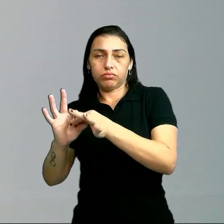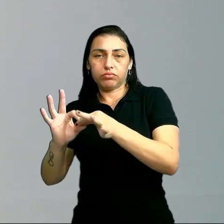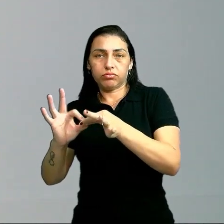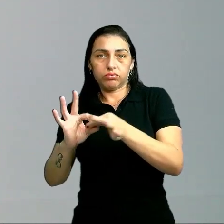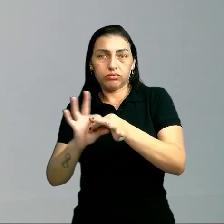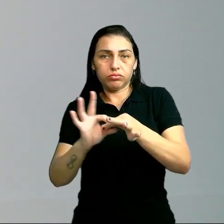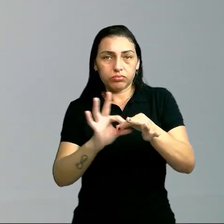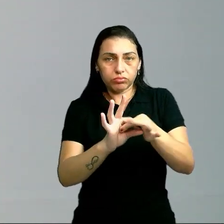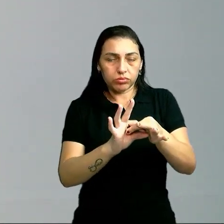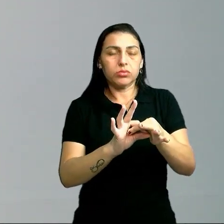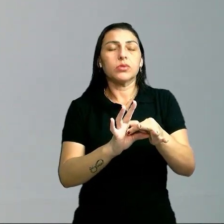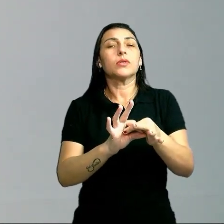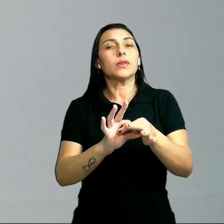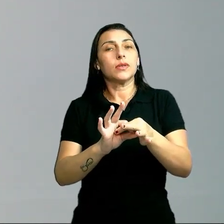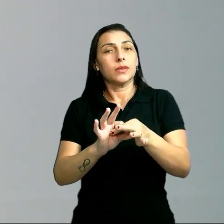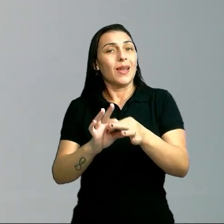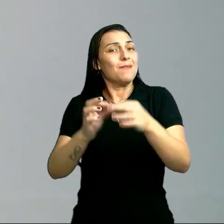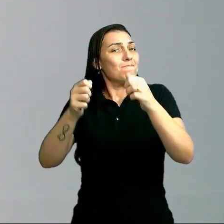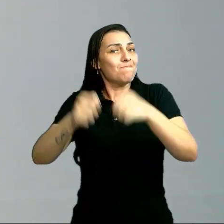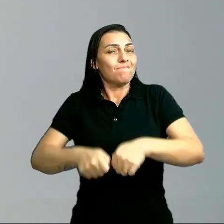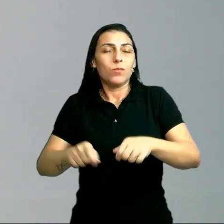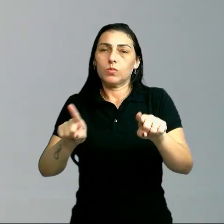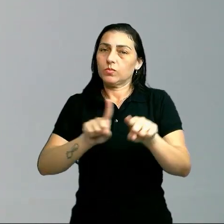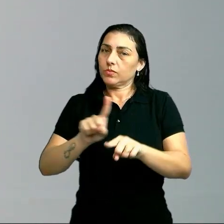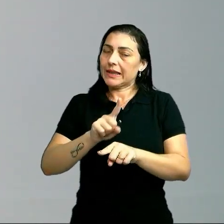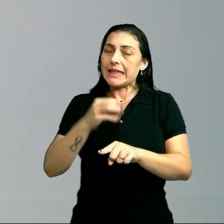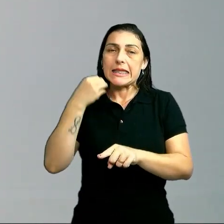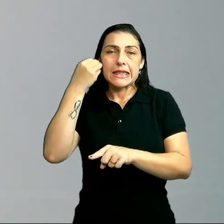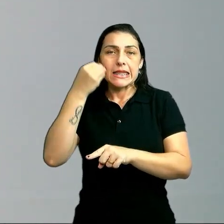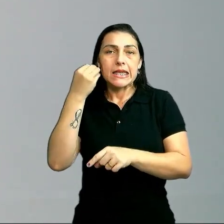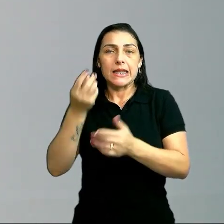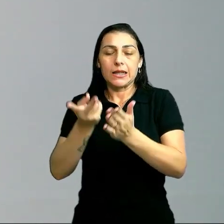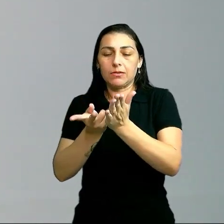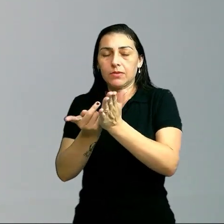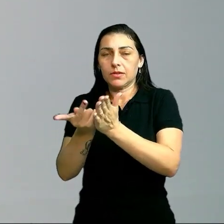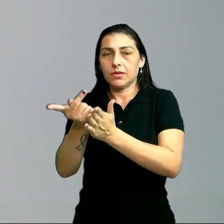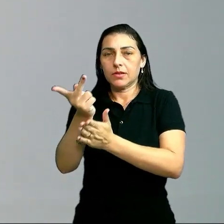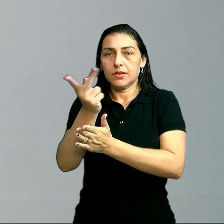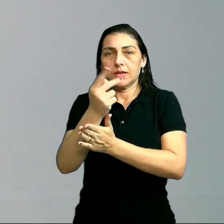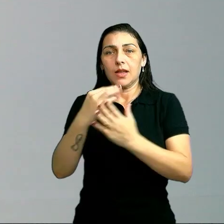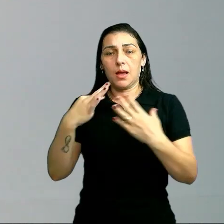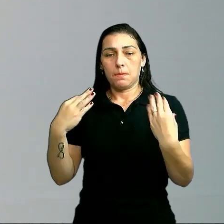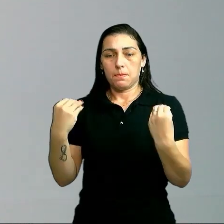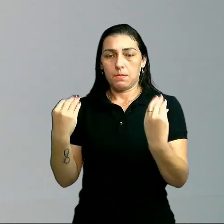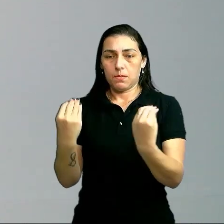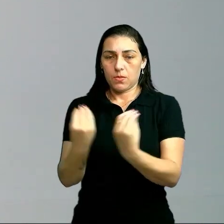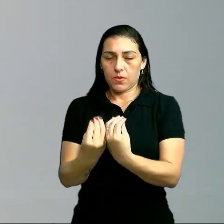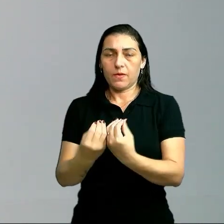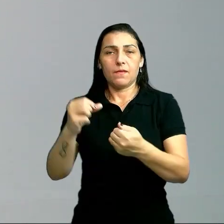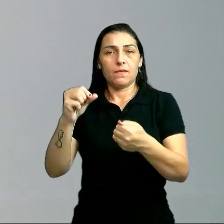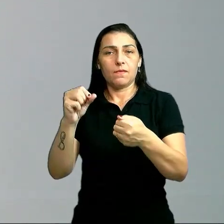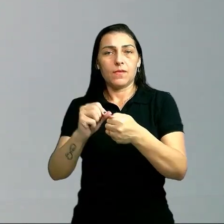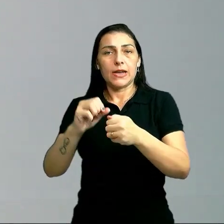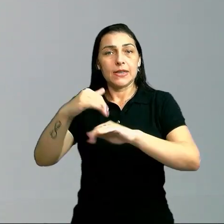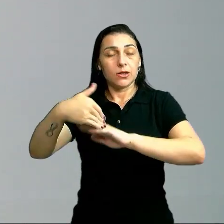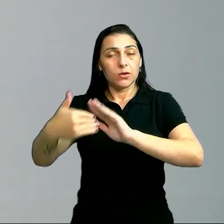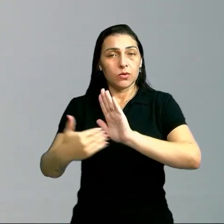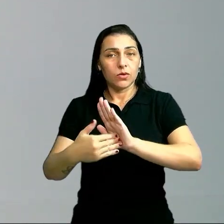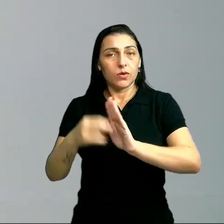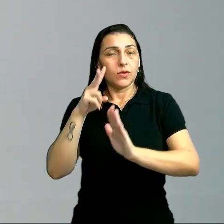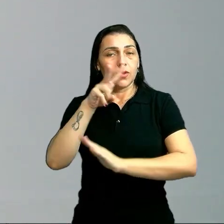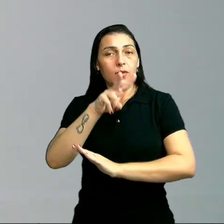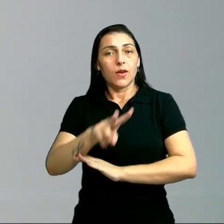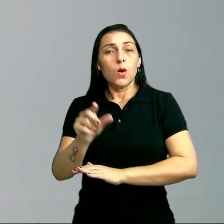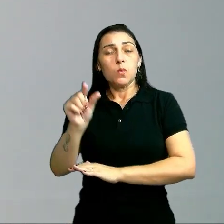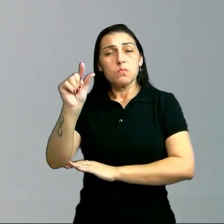mesmo. Então seria praticamente impossível, se eu fosse tentar desenhar essa molécula, fazer ela inteira, porque como vocês viram aí,